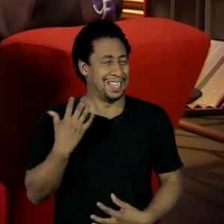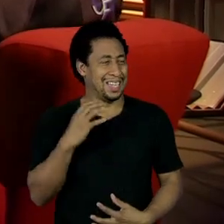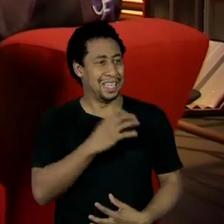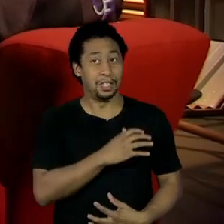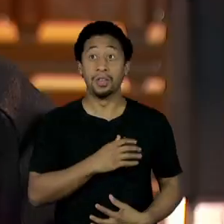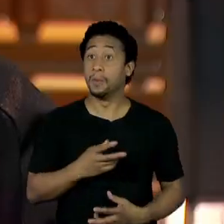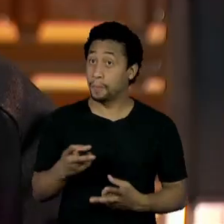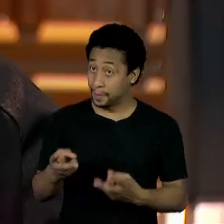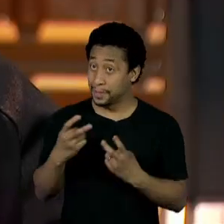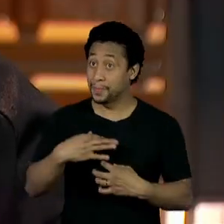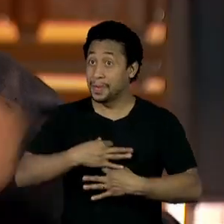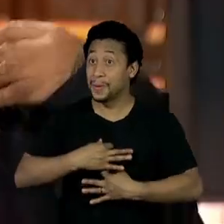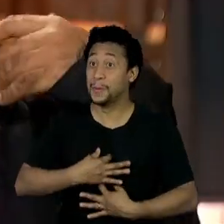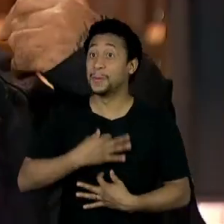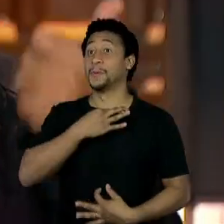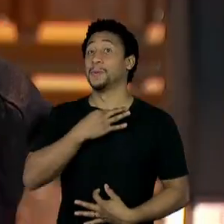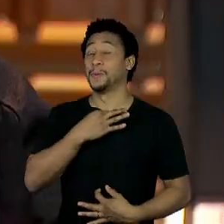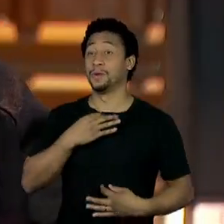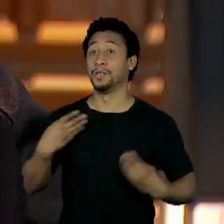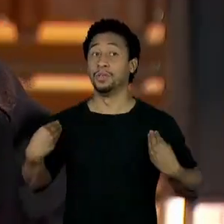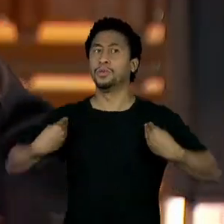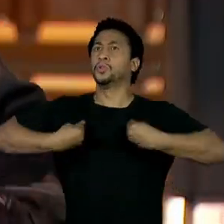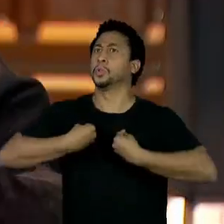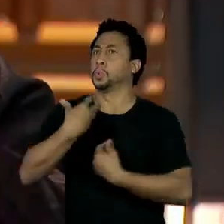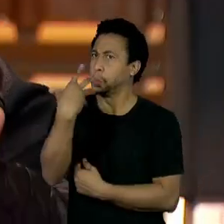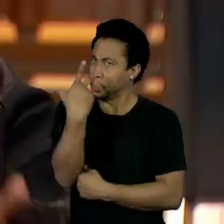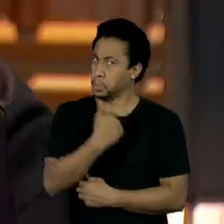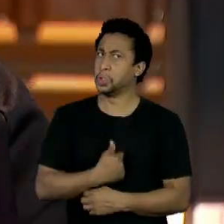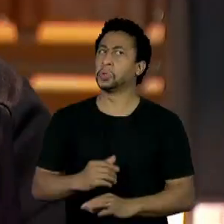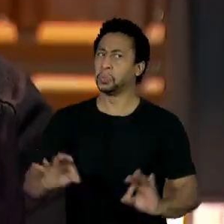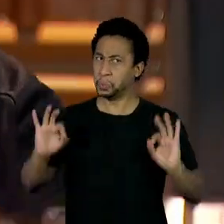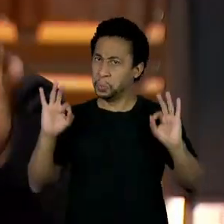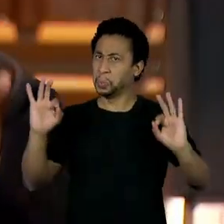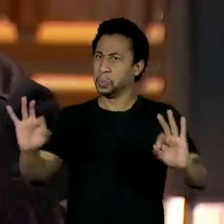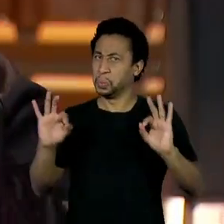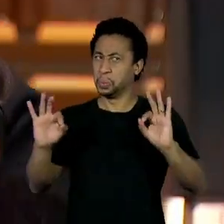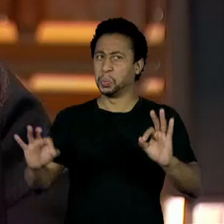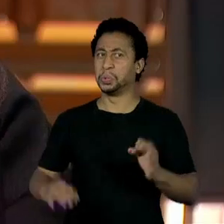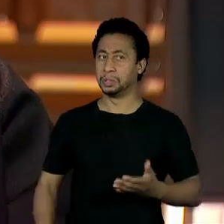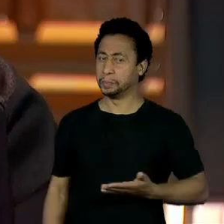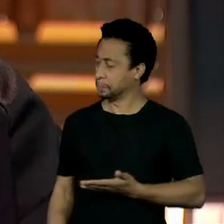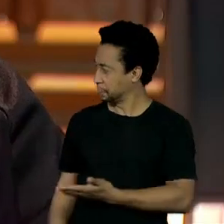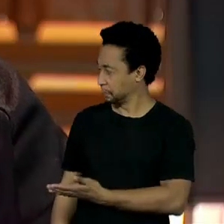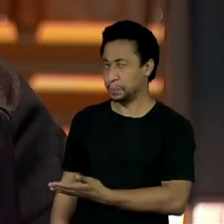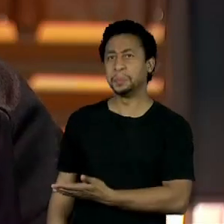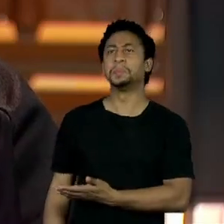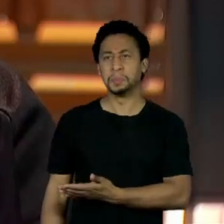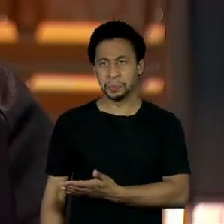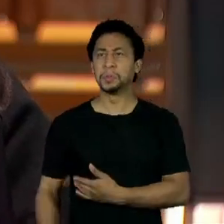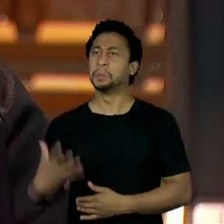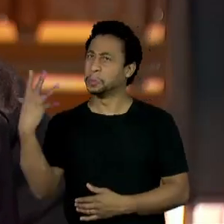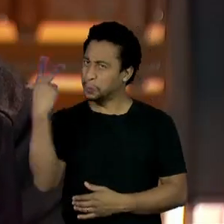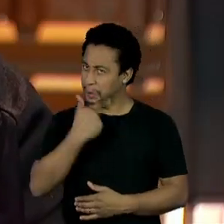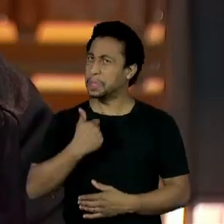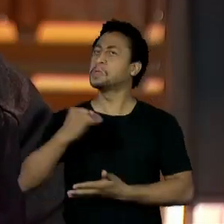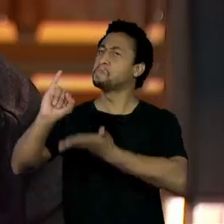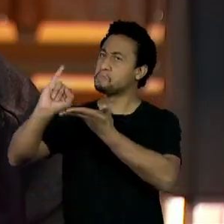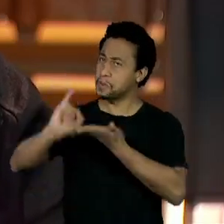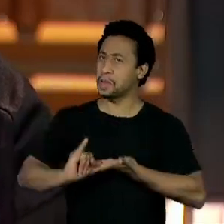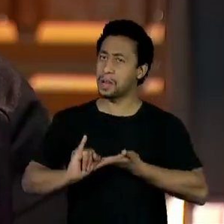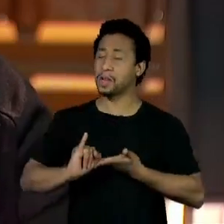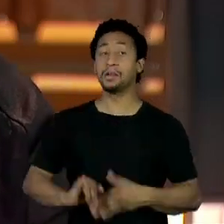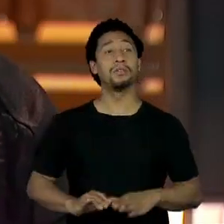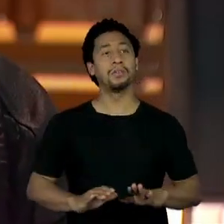uma gravata Paul Smith, o terno estava bonito, estava tudo bem. Estava com um terno marinho bem cortado, estava bem, de italiano. Eu falei